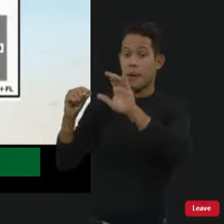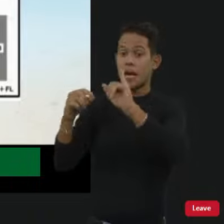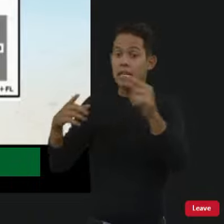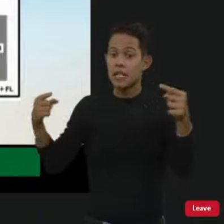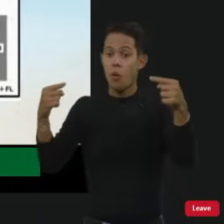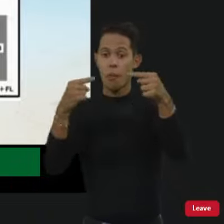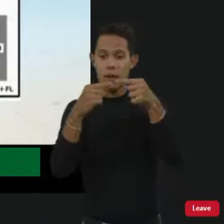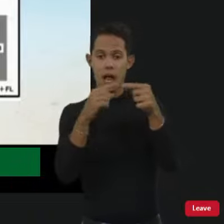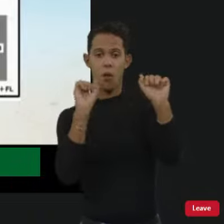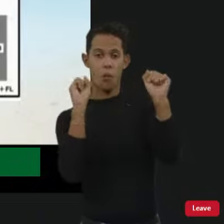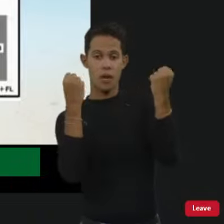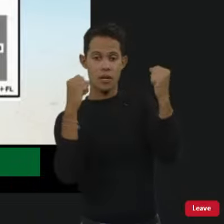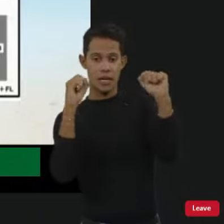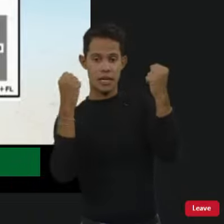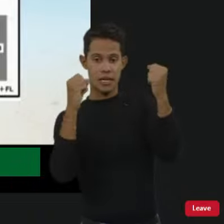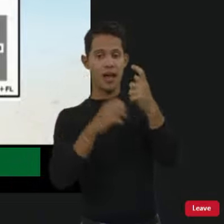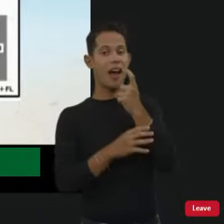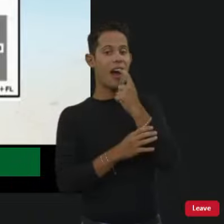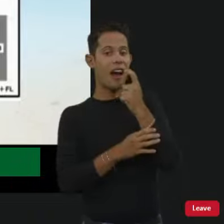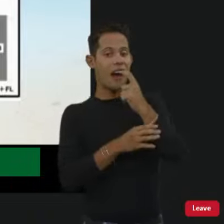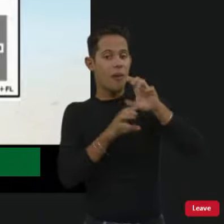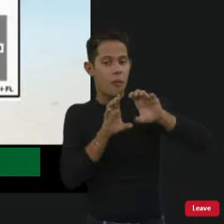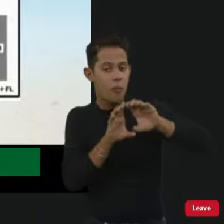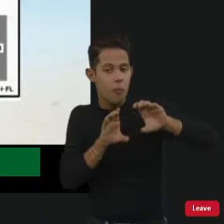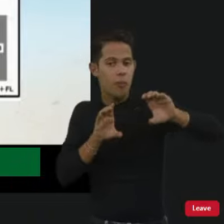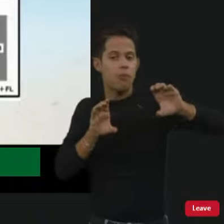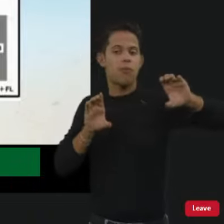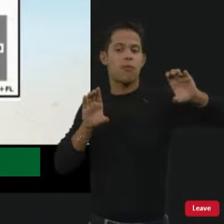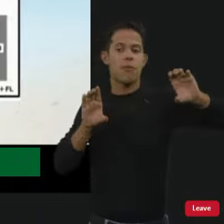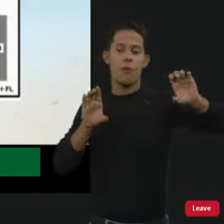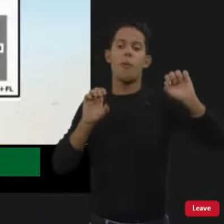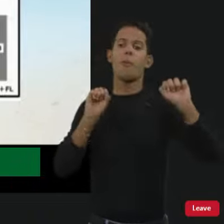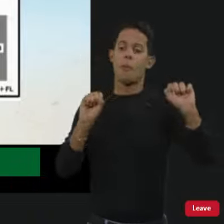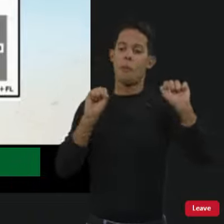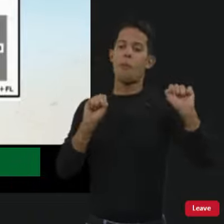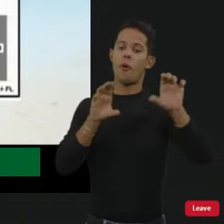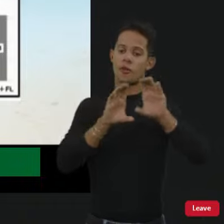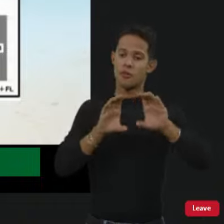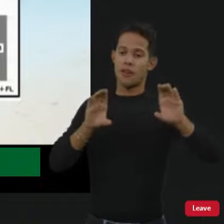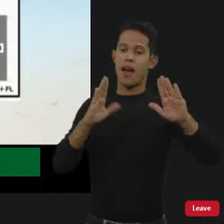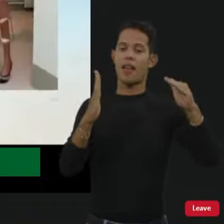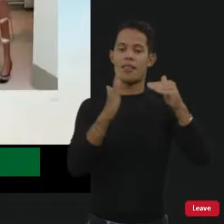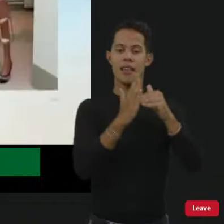mostrar para vocês, pode-se chegar a um aumento de até 17 centímetros.